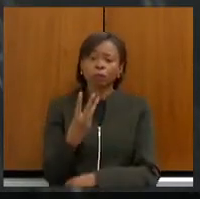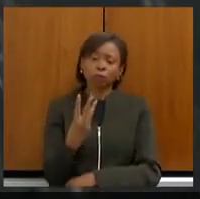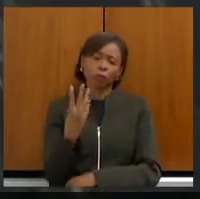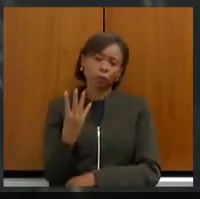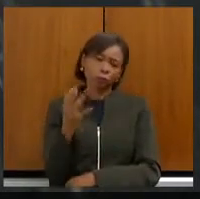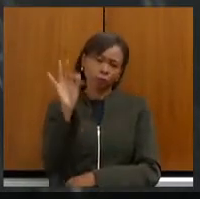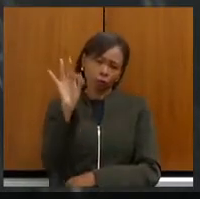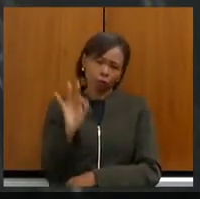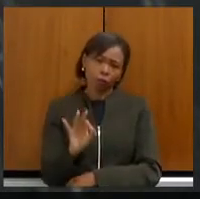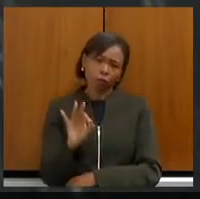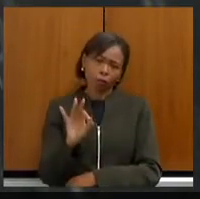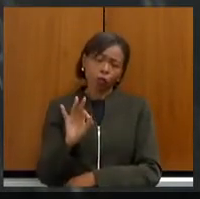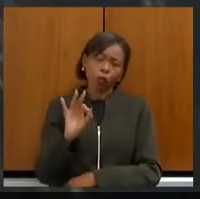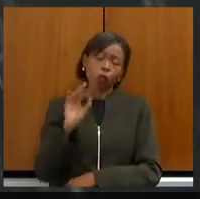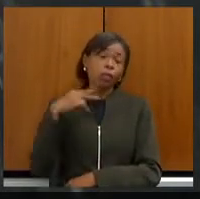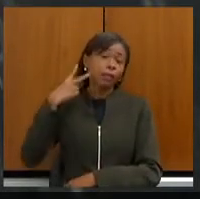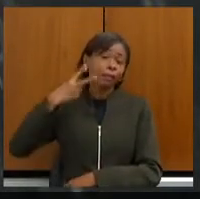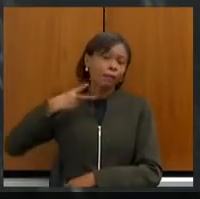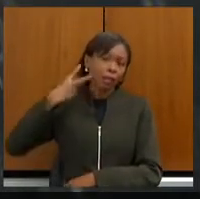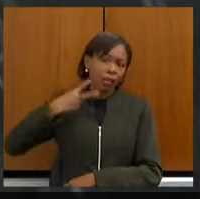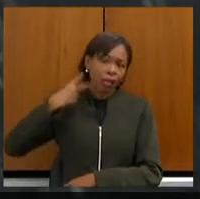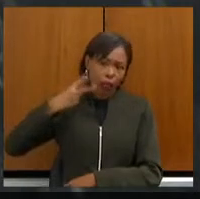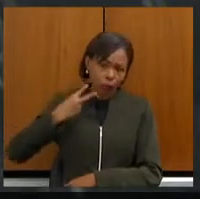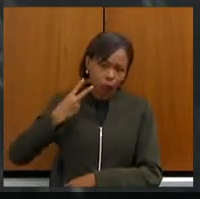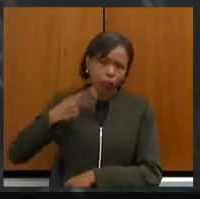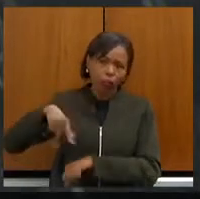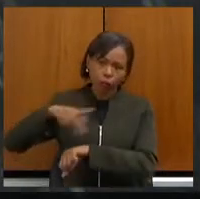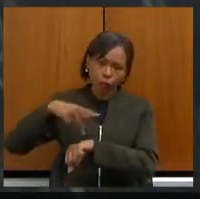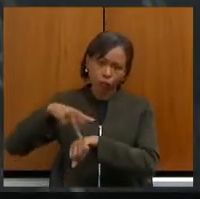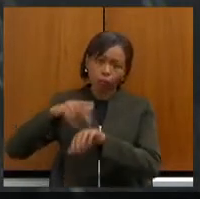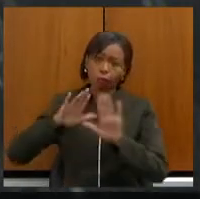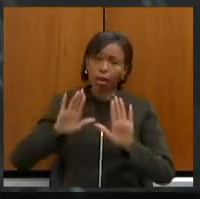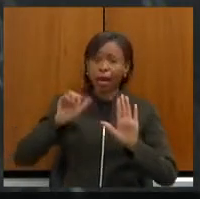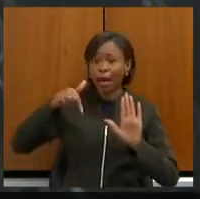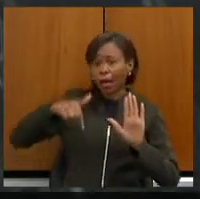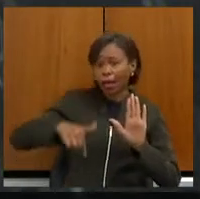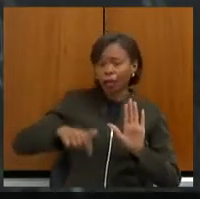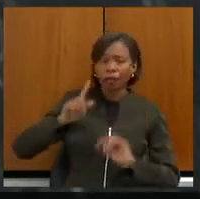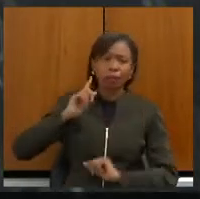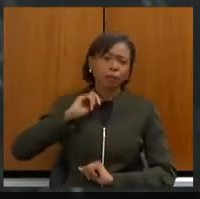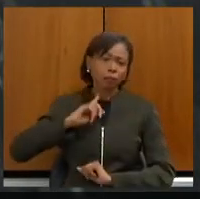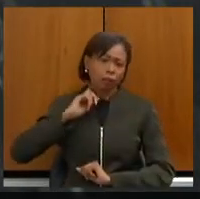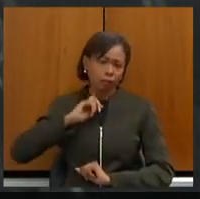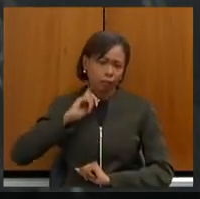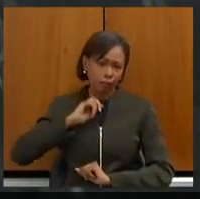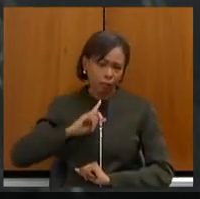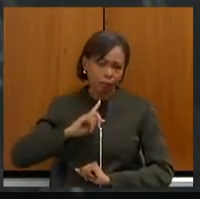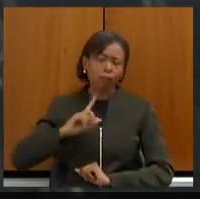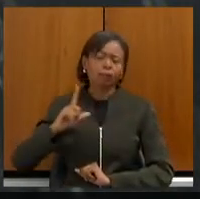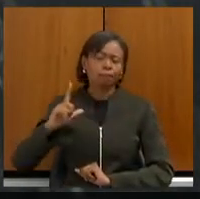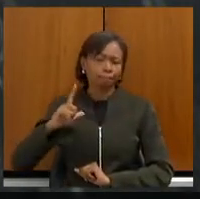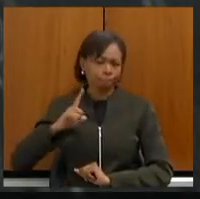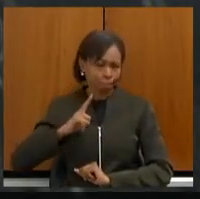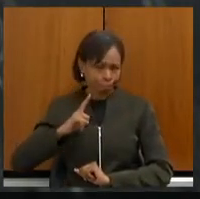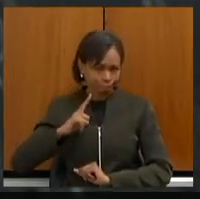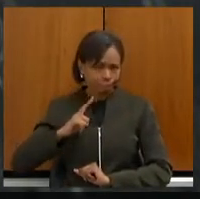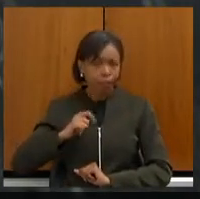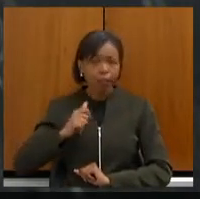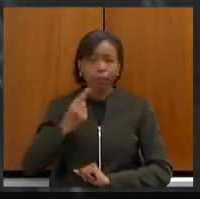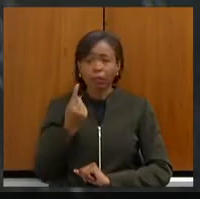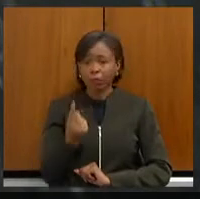cento de vereadoras pelo país mas em Minas Gerais Ainda temos